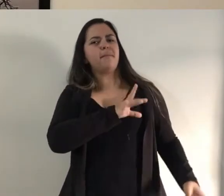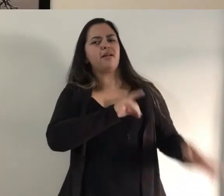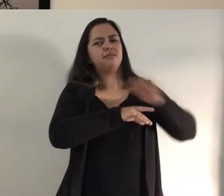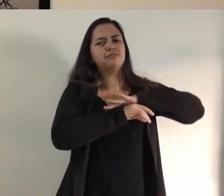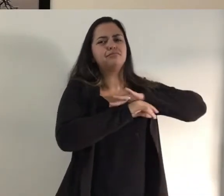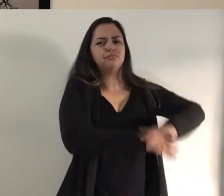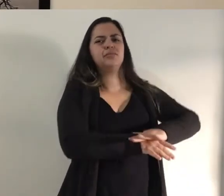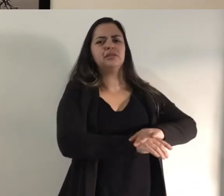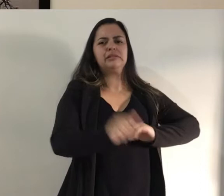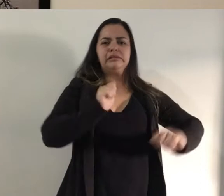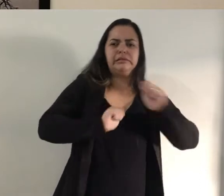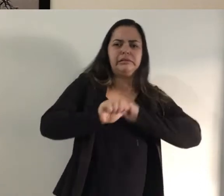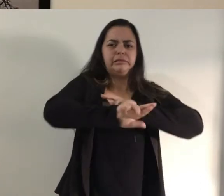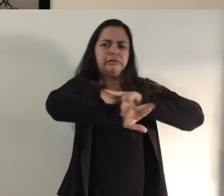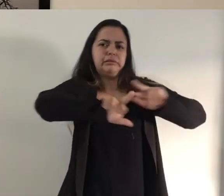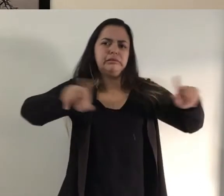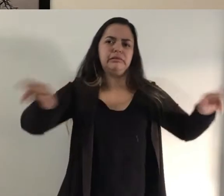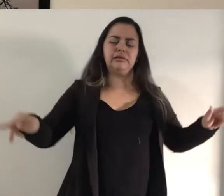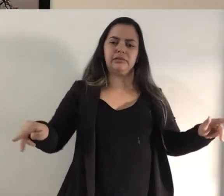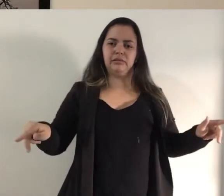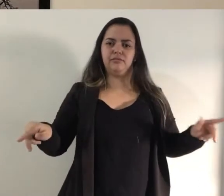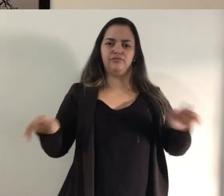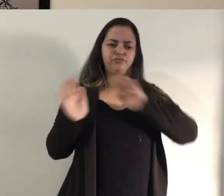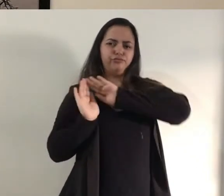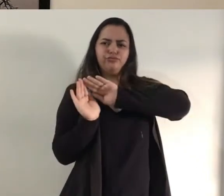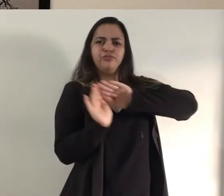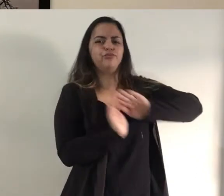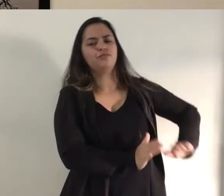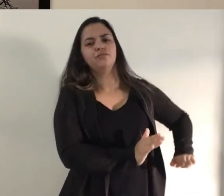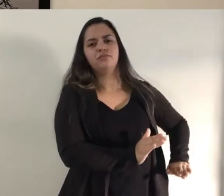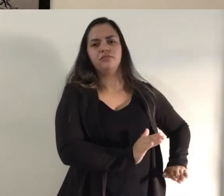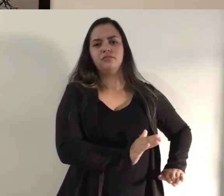outras coisas assim que assolaram a mente daqueles discípulos. Como é